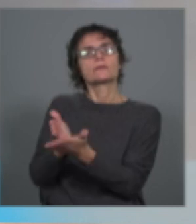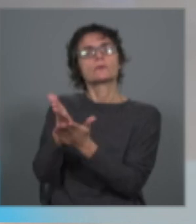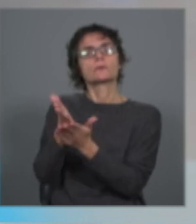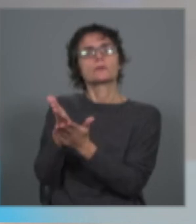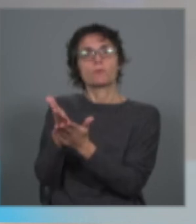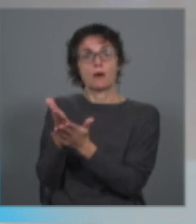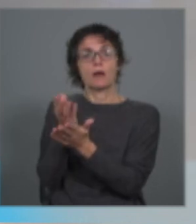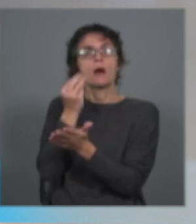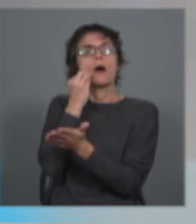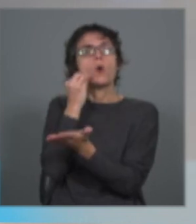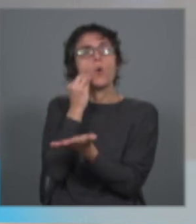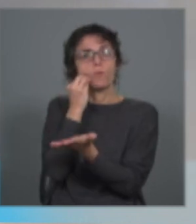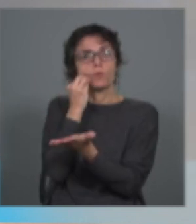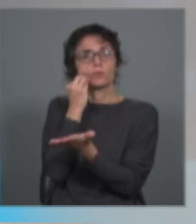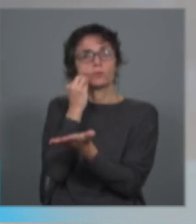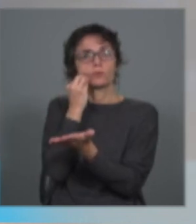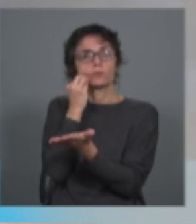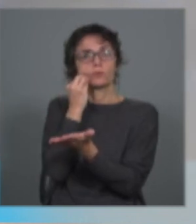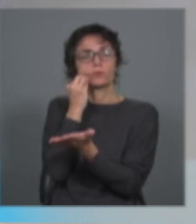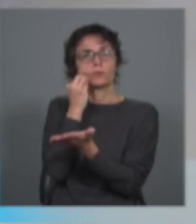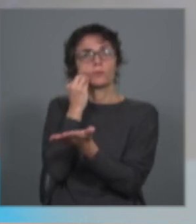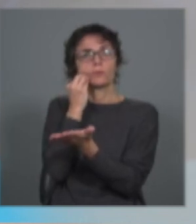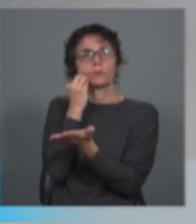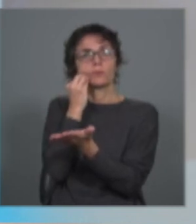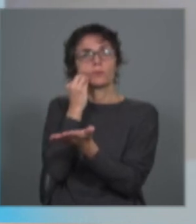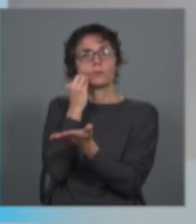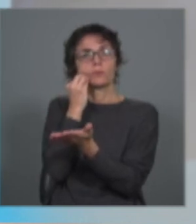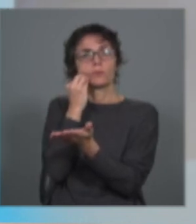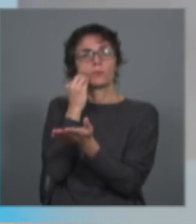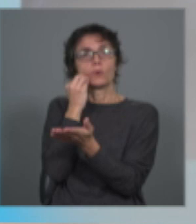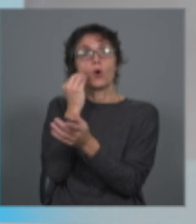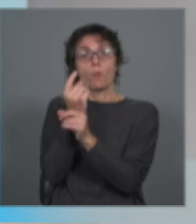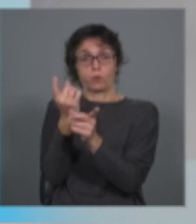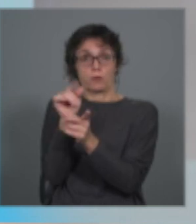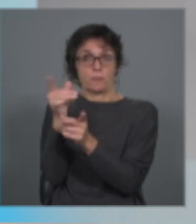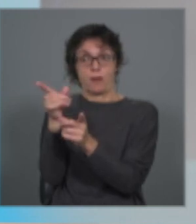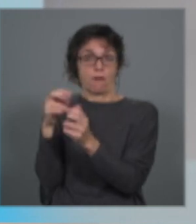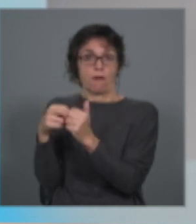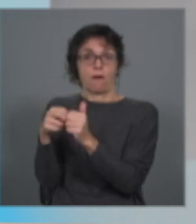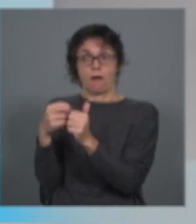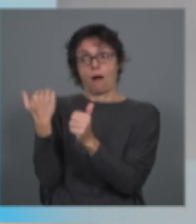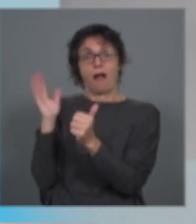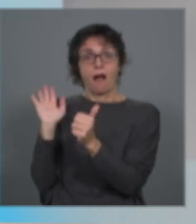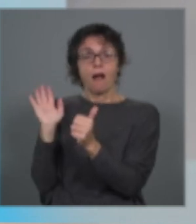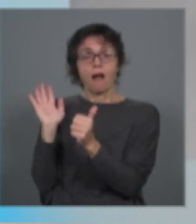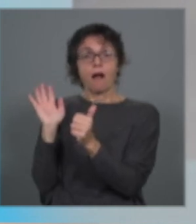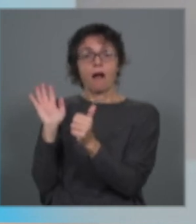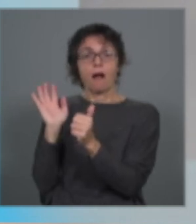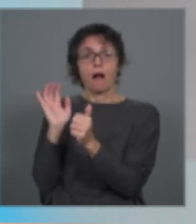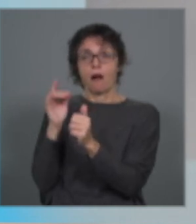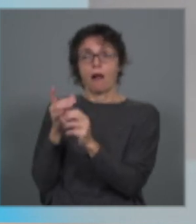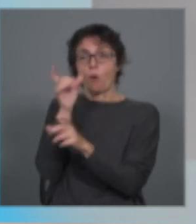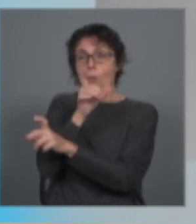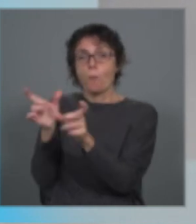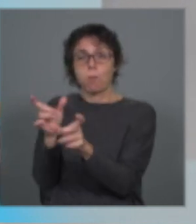e inconsútil, nós não conseguimos não é saber exatamente o que é um povo, porque é constituído por N pessoas, e quando tentamos